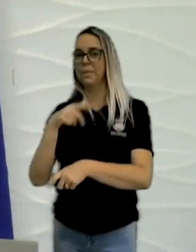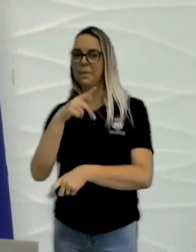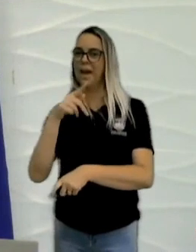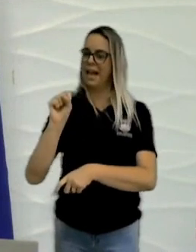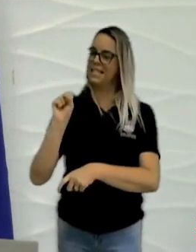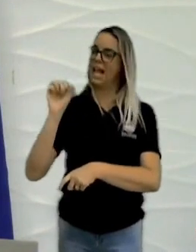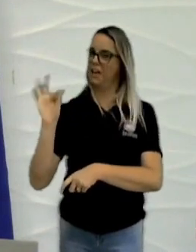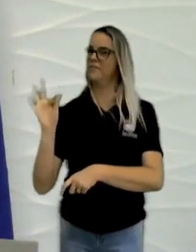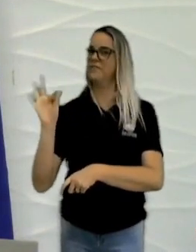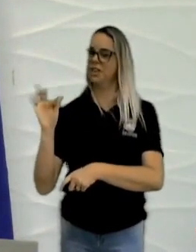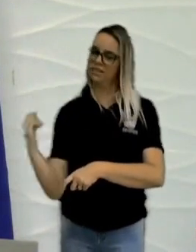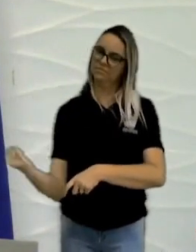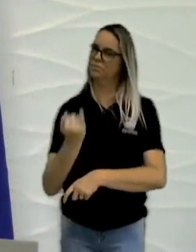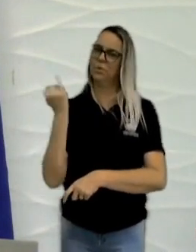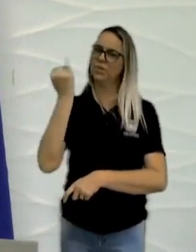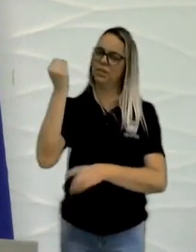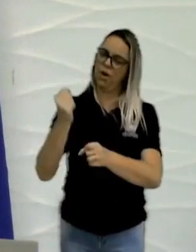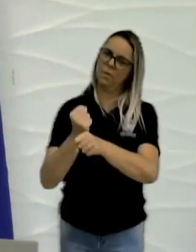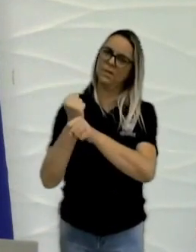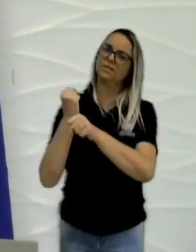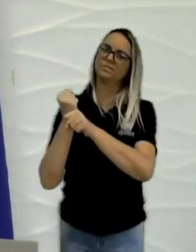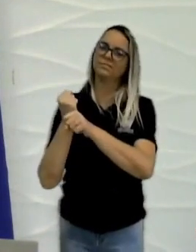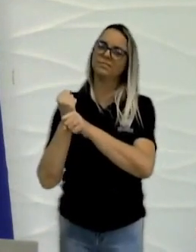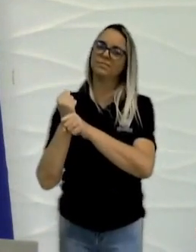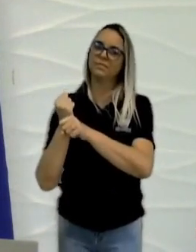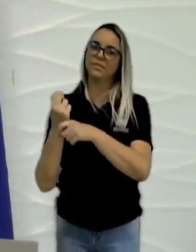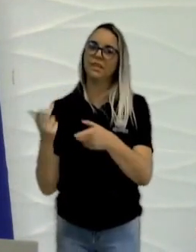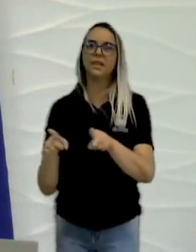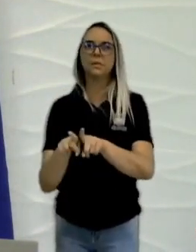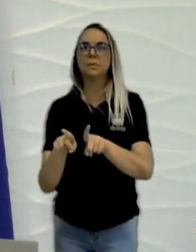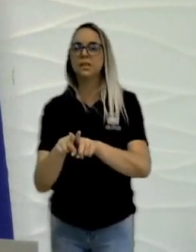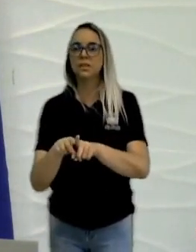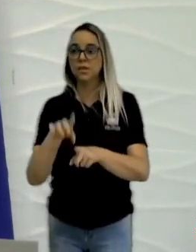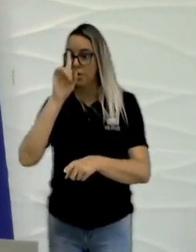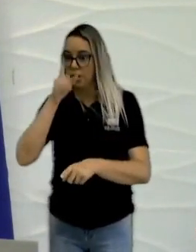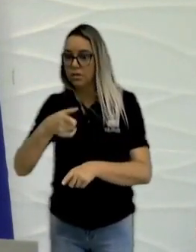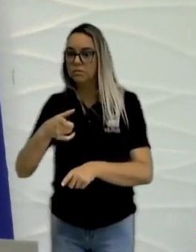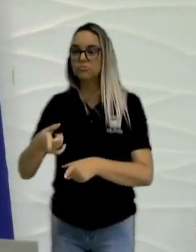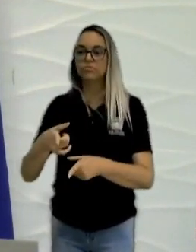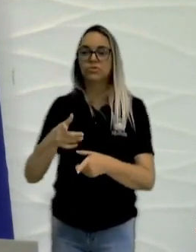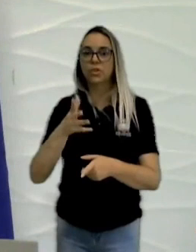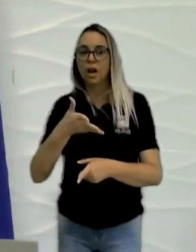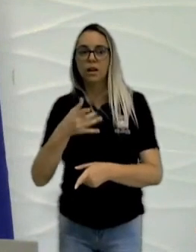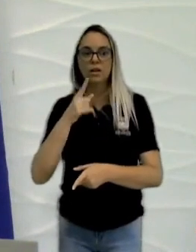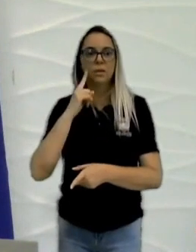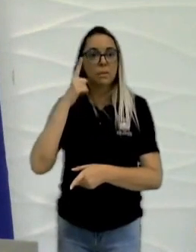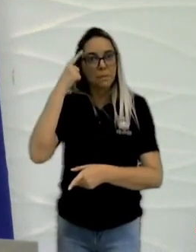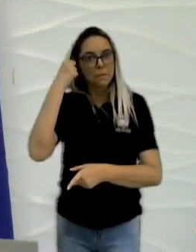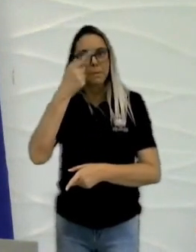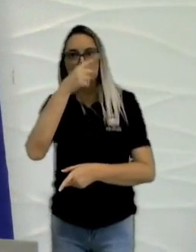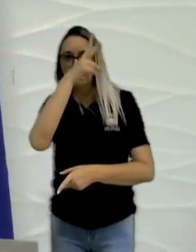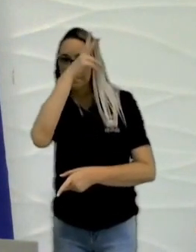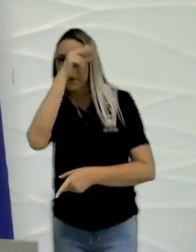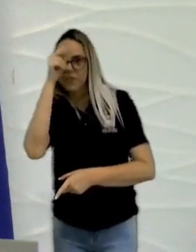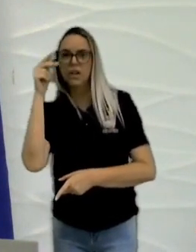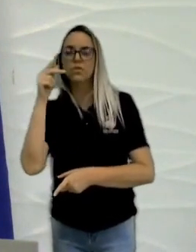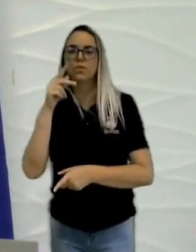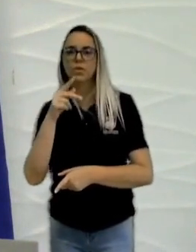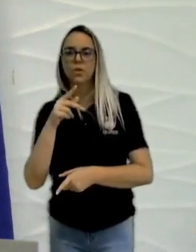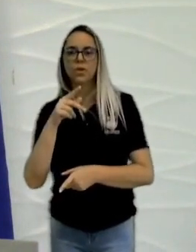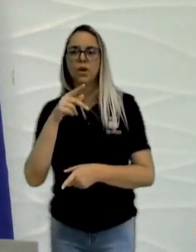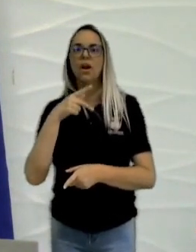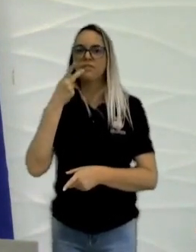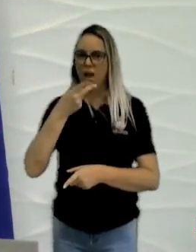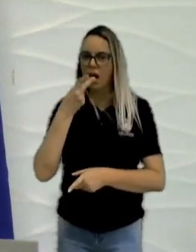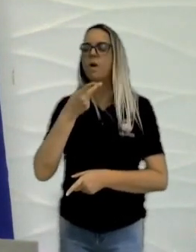obra muito importante. E também, né, na ordem de serviço foi sinalizado pelo prefeito que vai resolver aquela questão